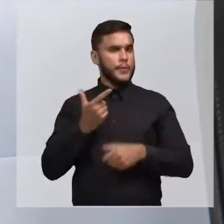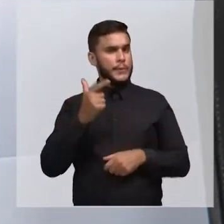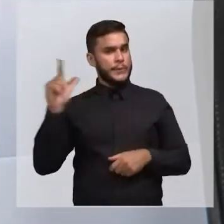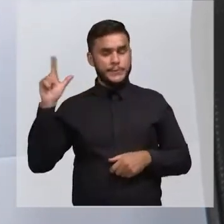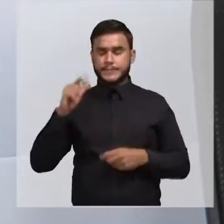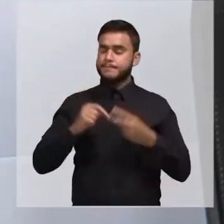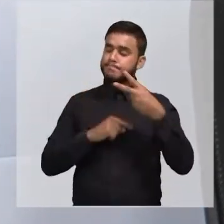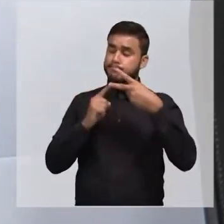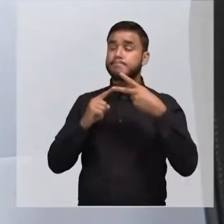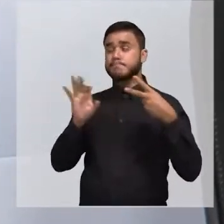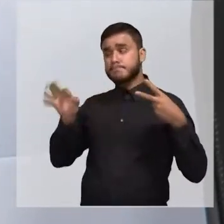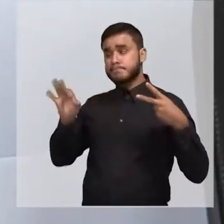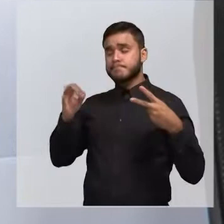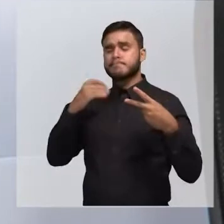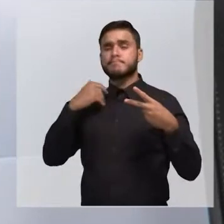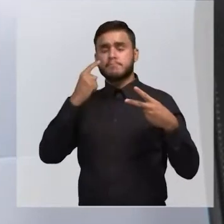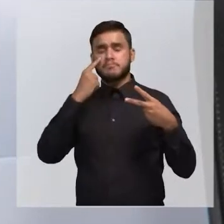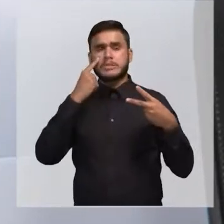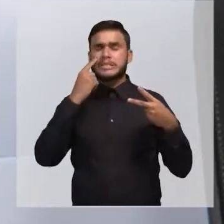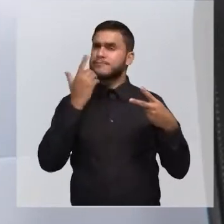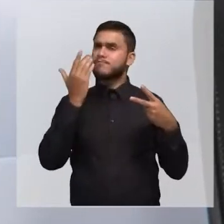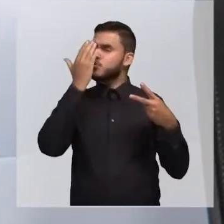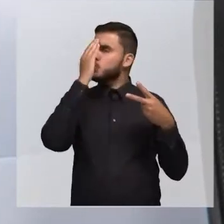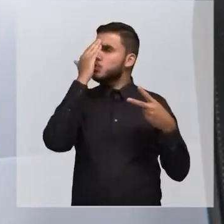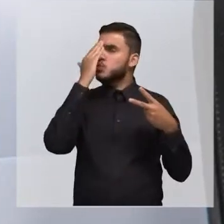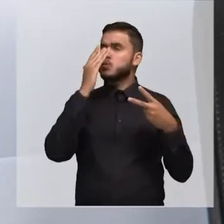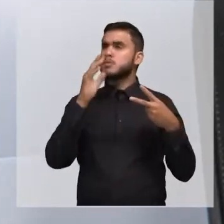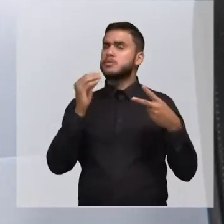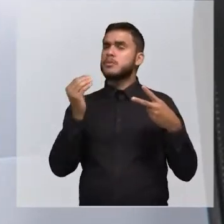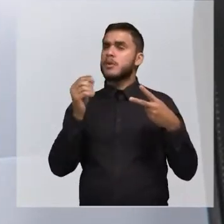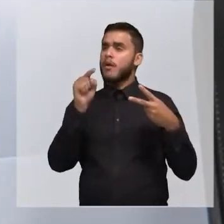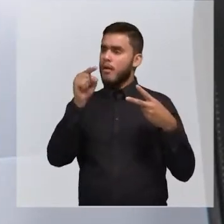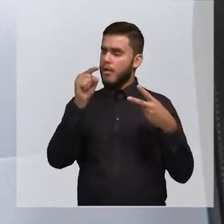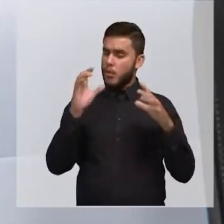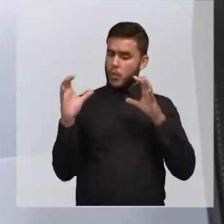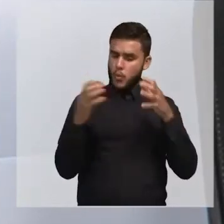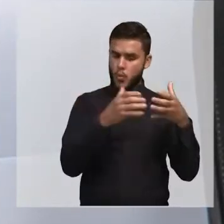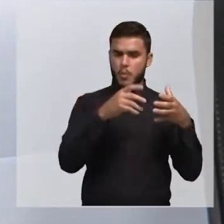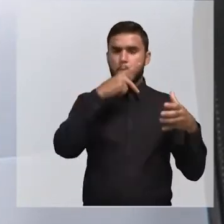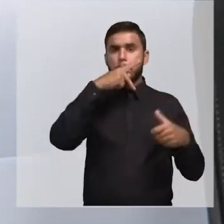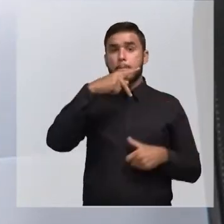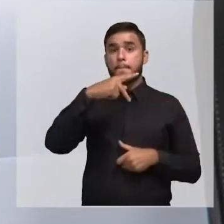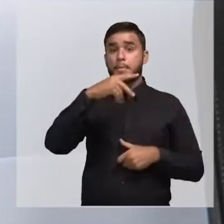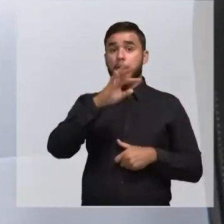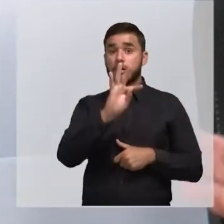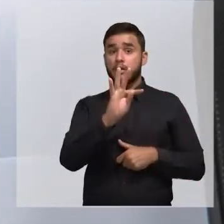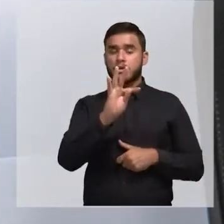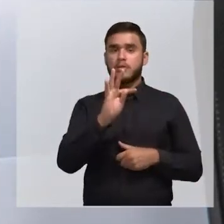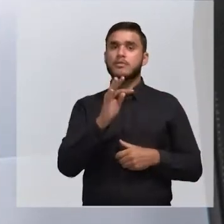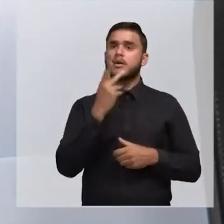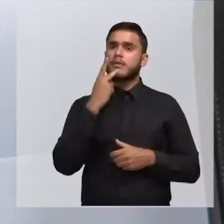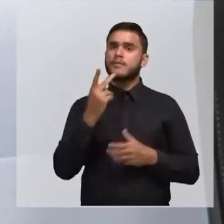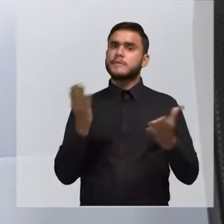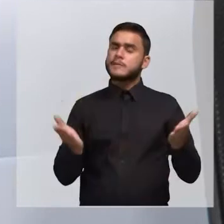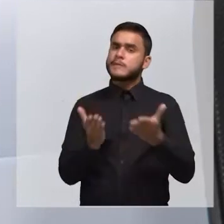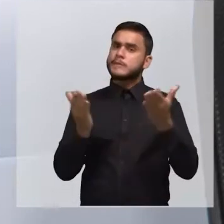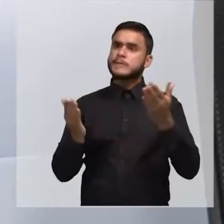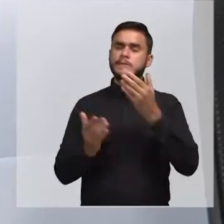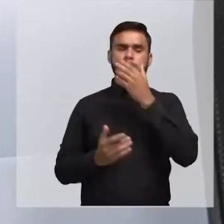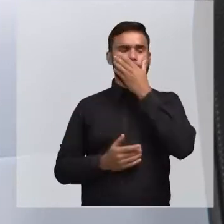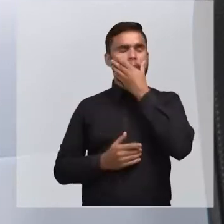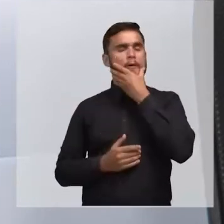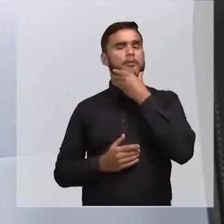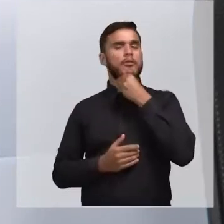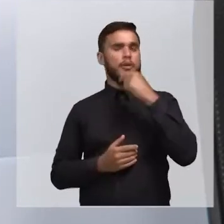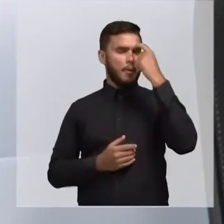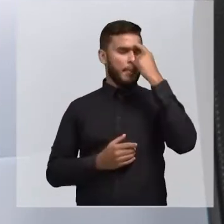e até incompreensível é ver a cúpula do Partido dos Trabalhadores incentivando o esvaziamento